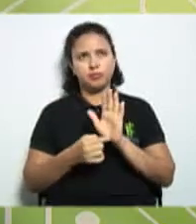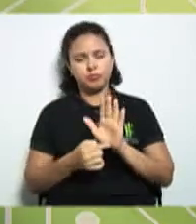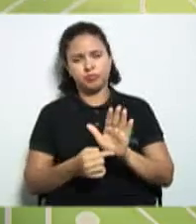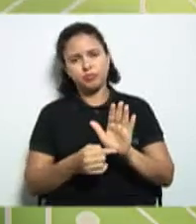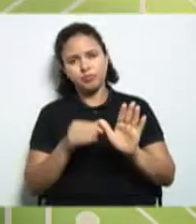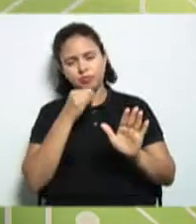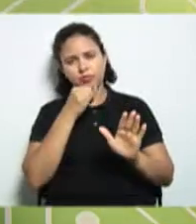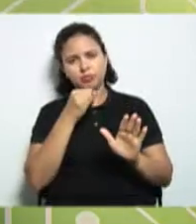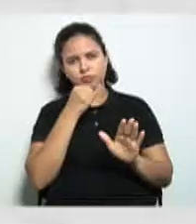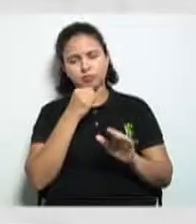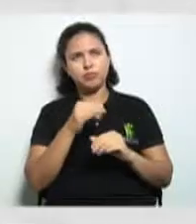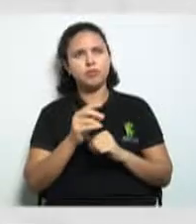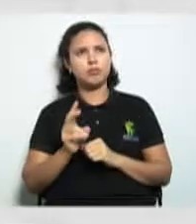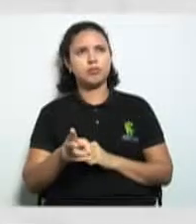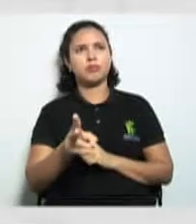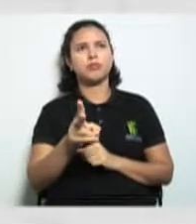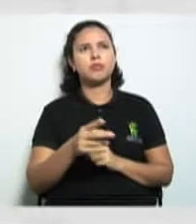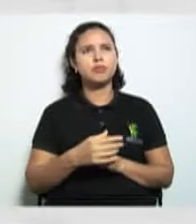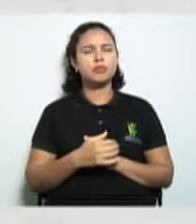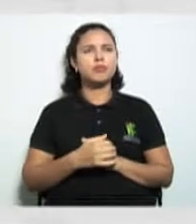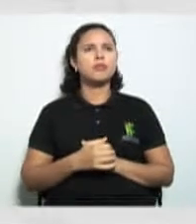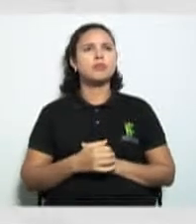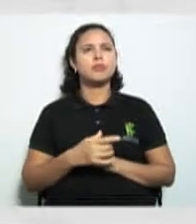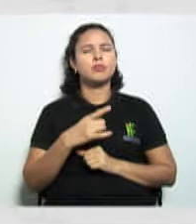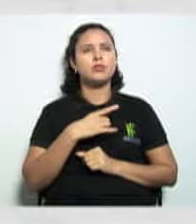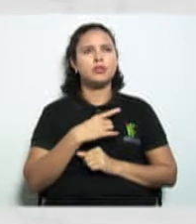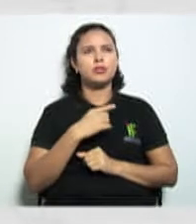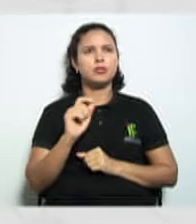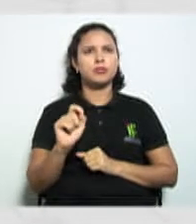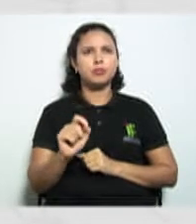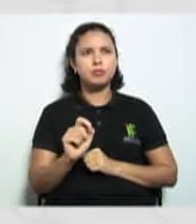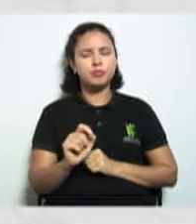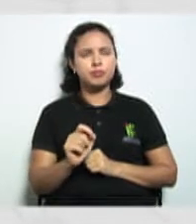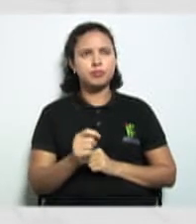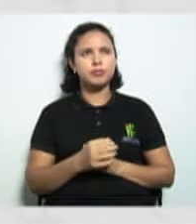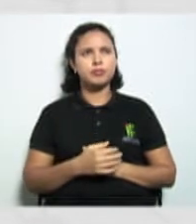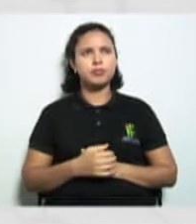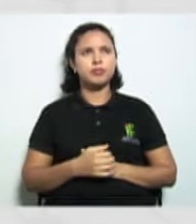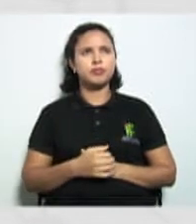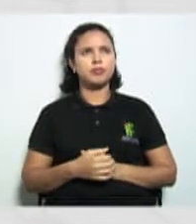para nossa aula. Continuando, nós temos ainda...